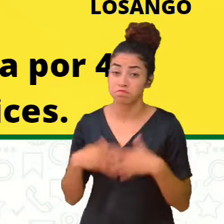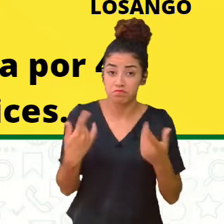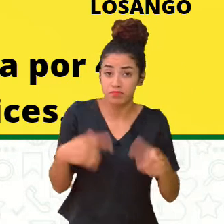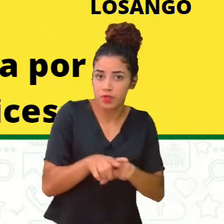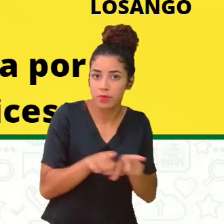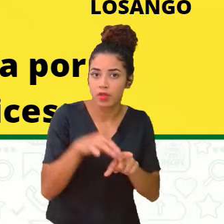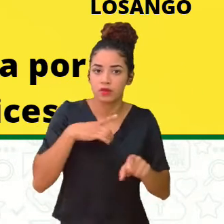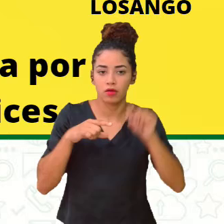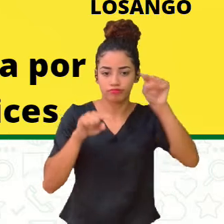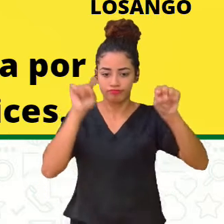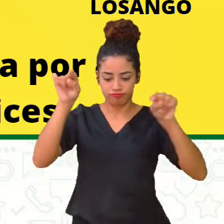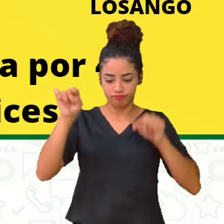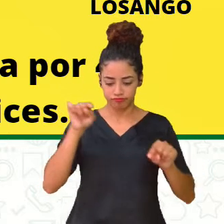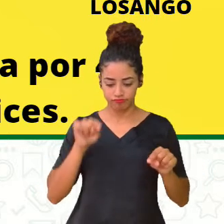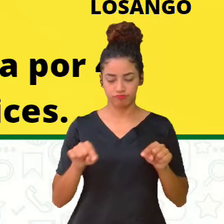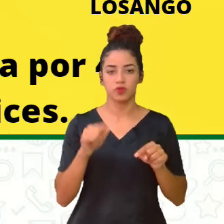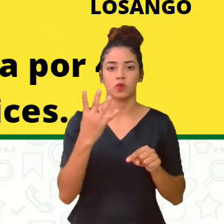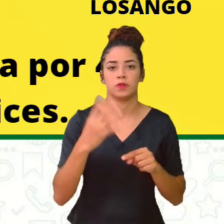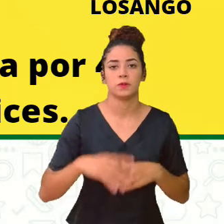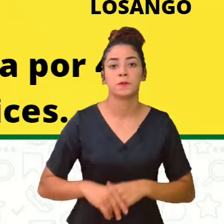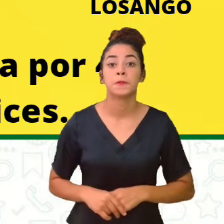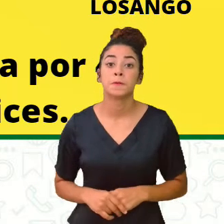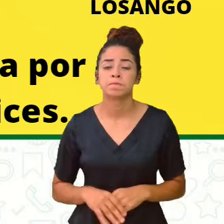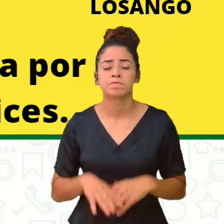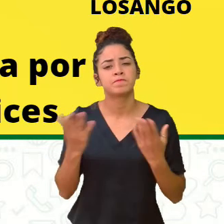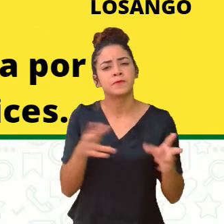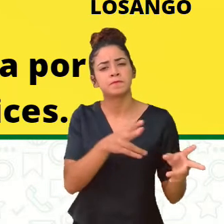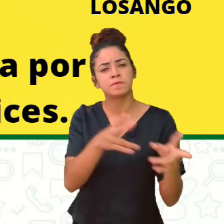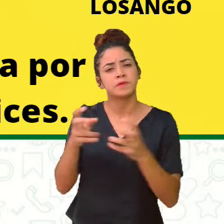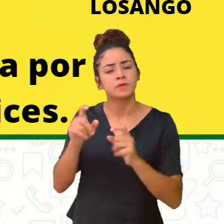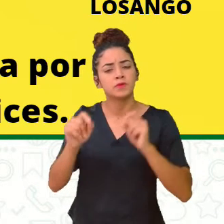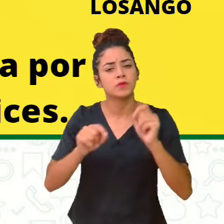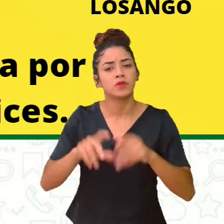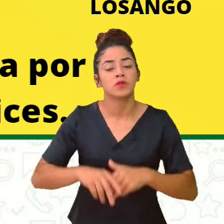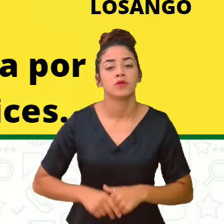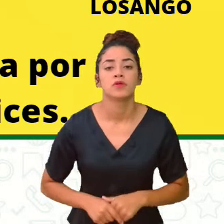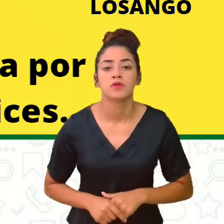vértices, certo? Agora, vocês já perceberam que